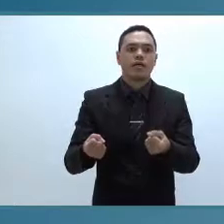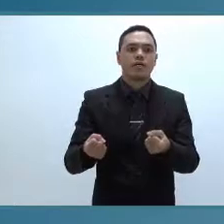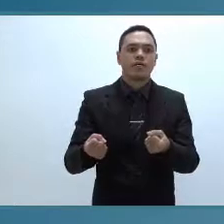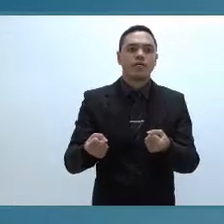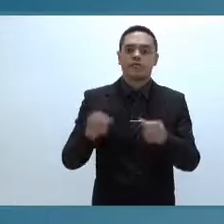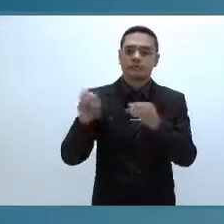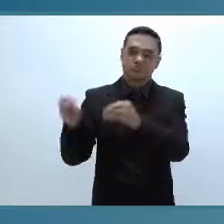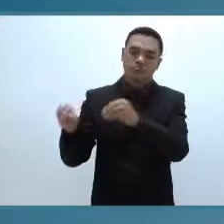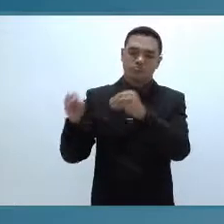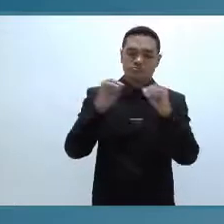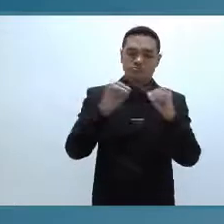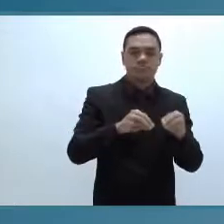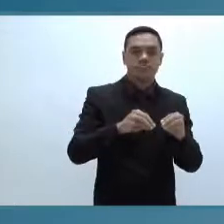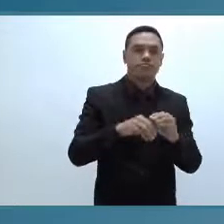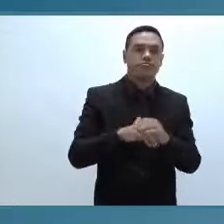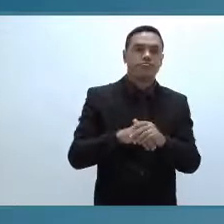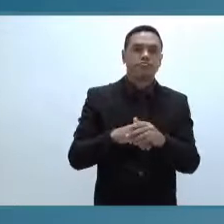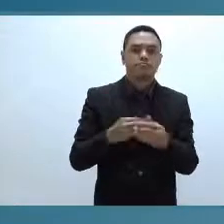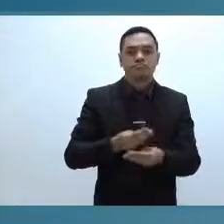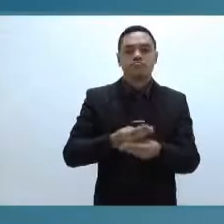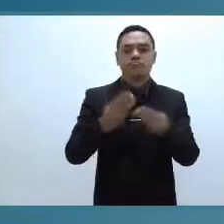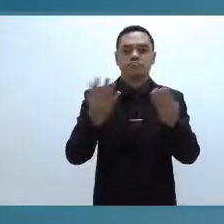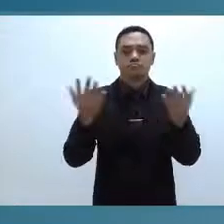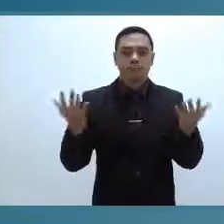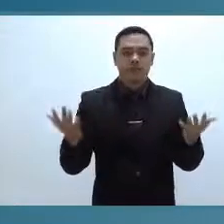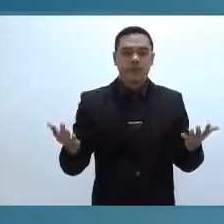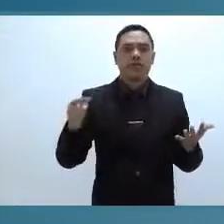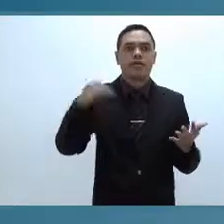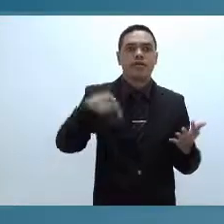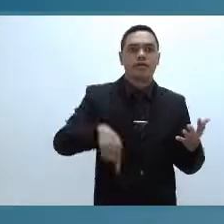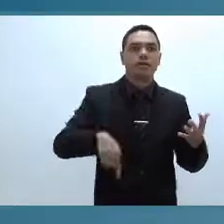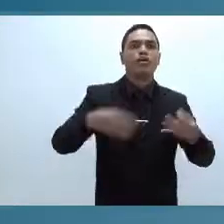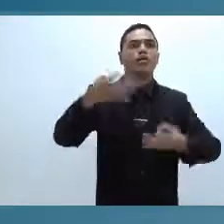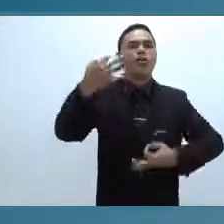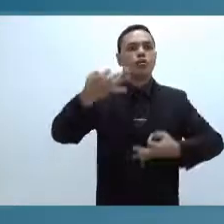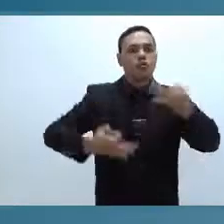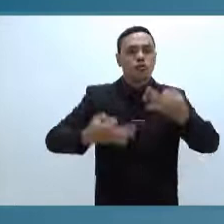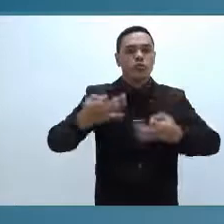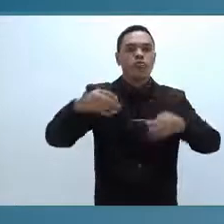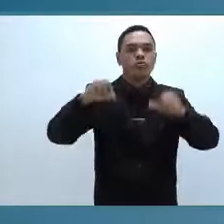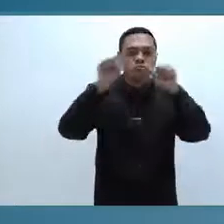egresso tribunal. É a minha manifestação, senhora presidente.